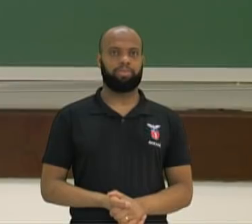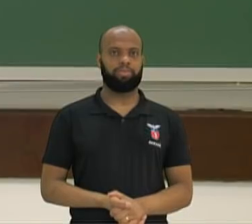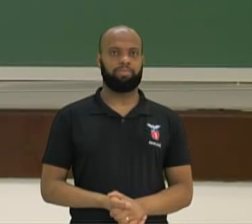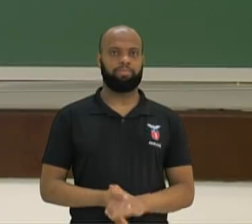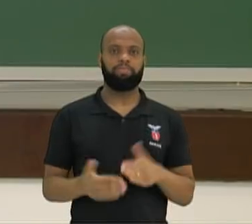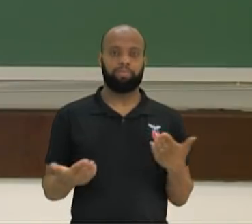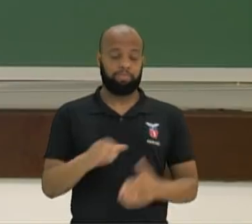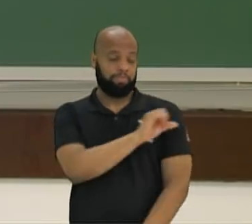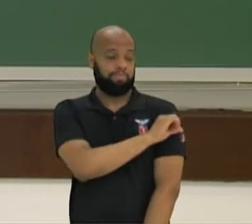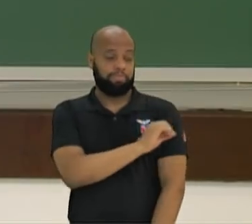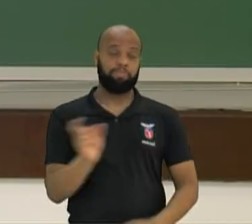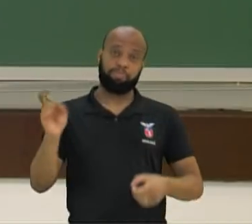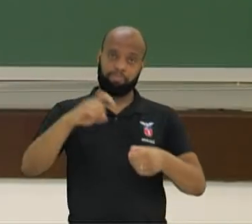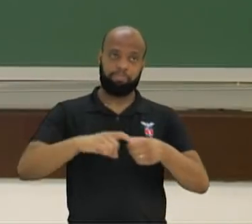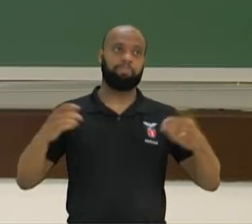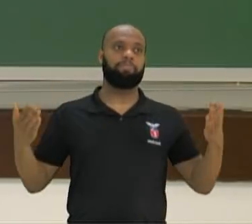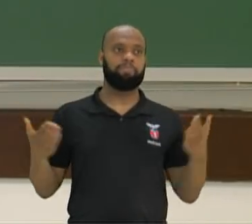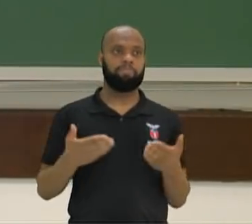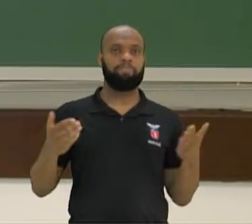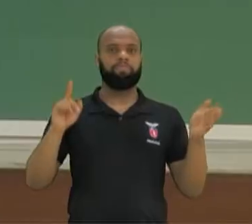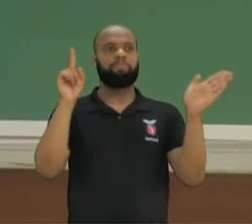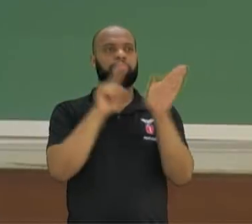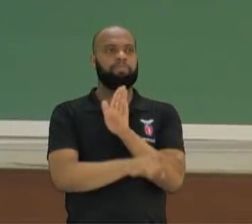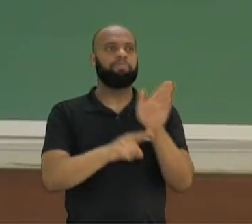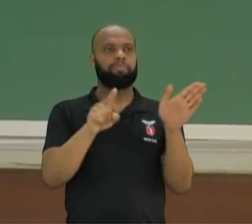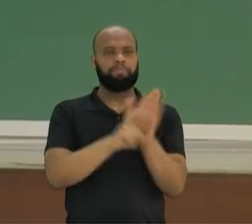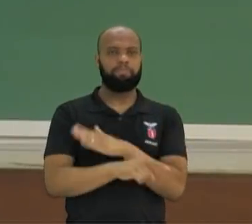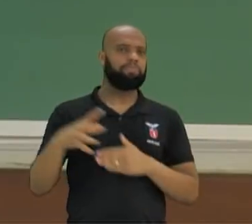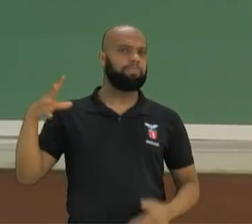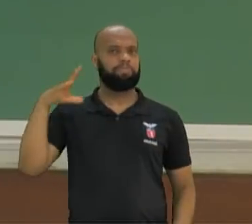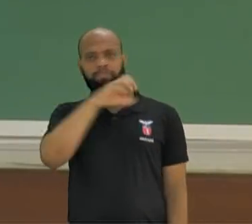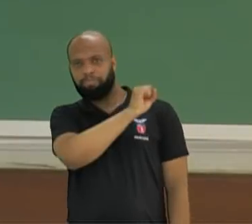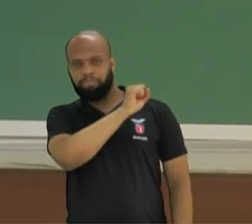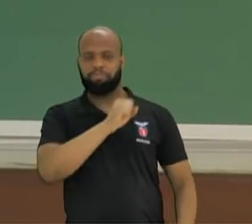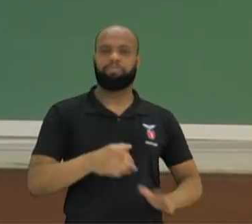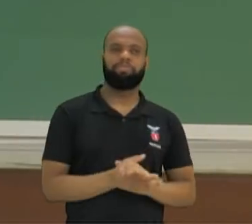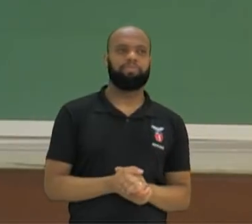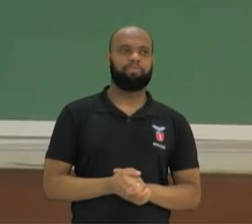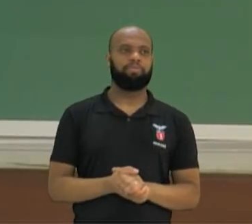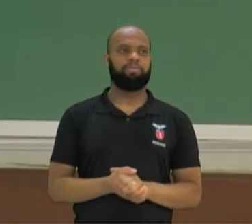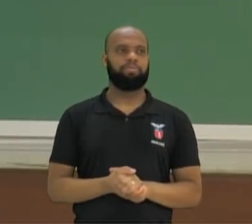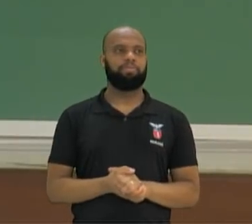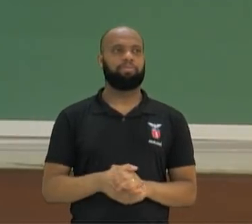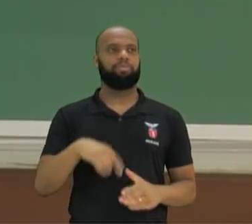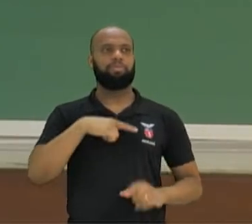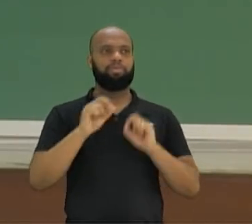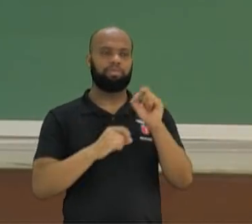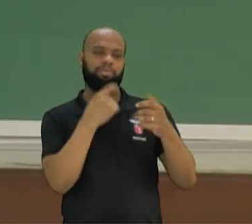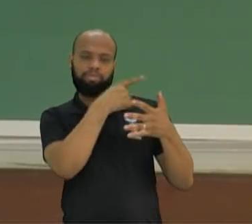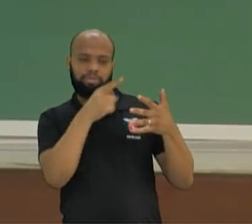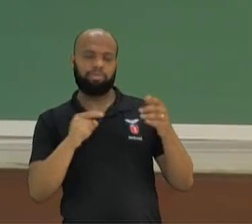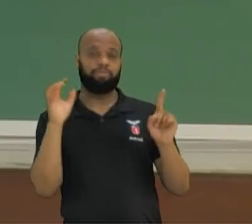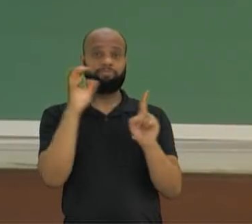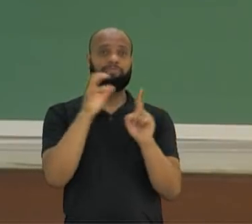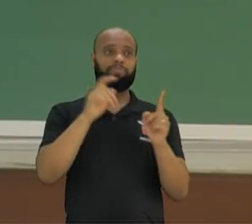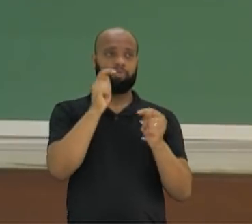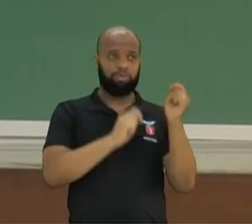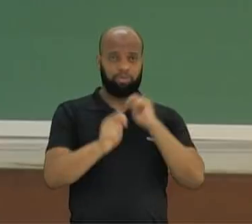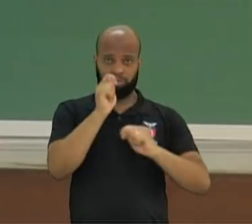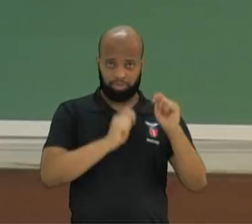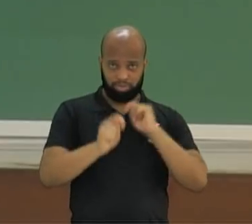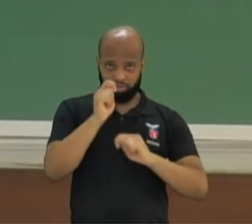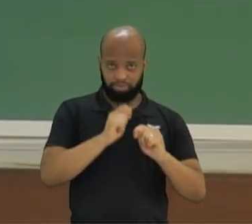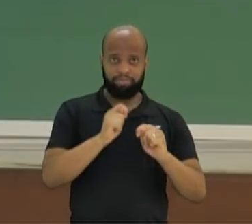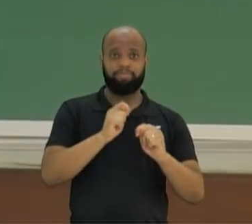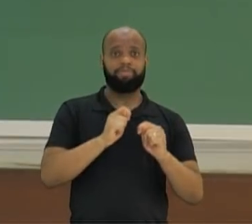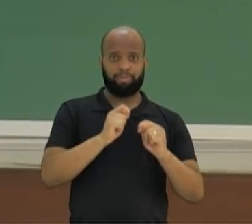E aí no nono estamos de volta aí, né? Questionário é Free Fire, aí rapidinho, papum. Um dos fatores que fazem a economia da Austrália, Nova Zelândia